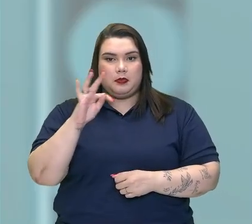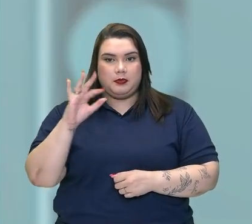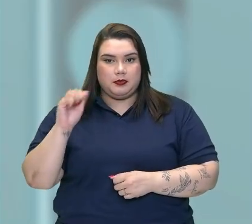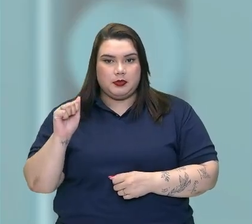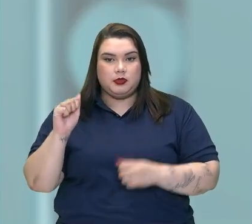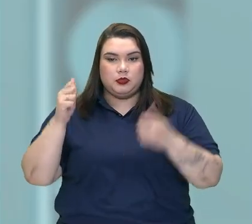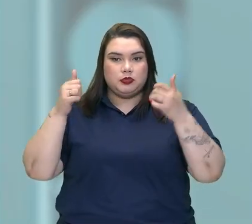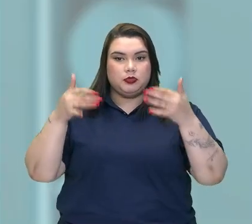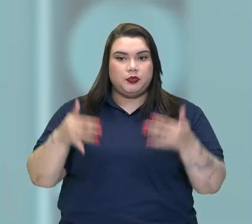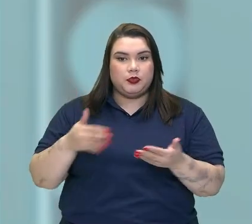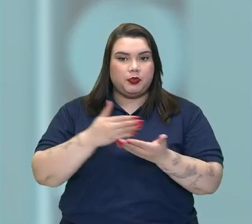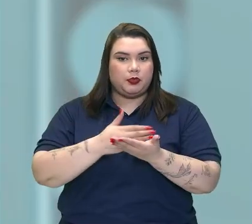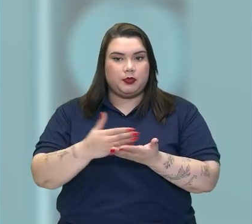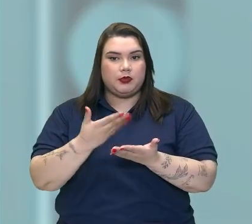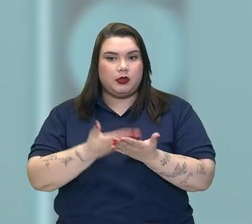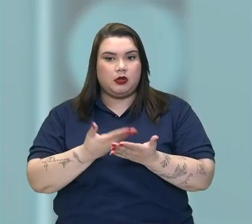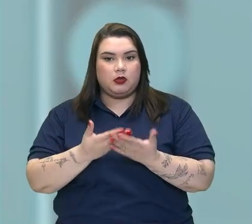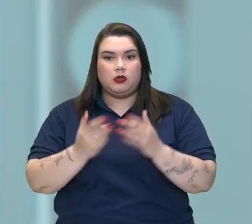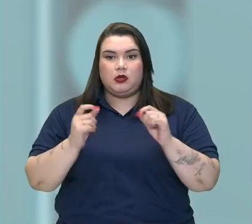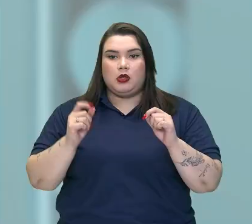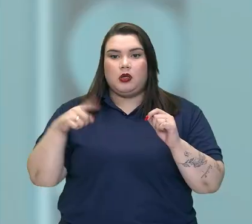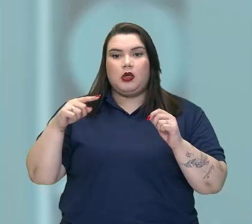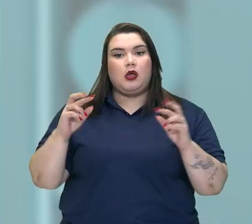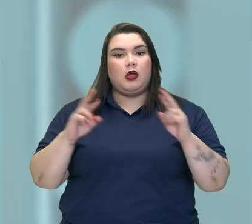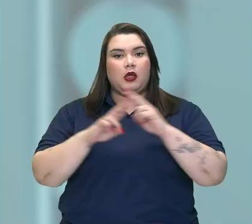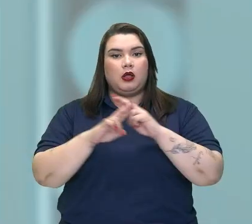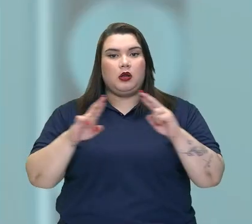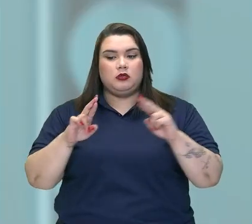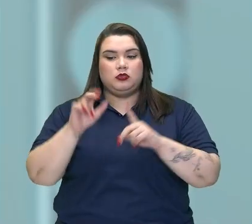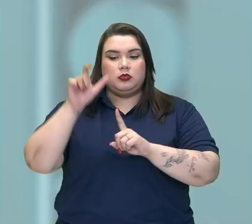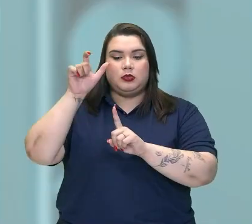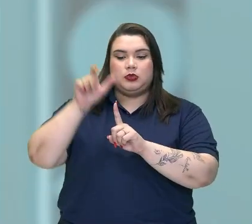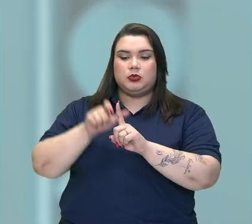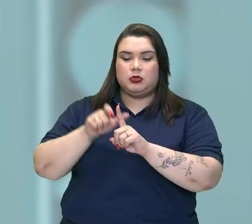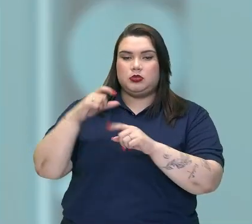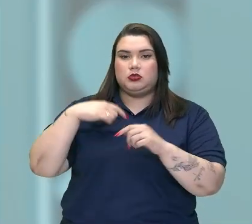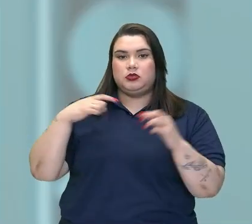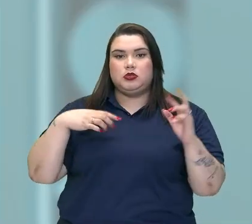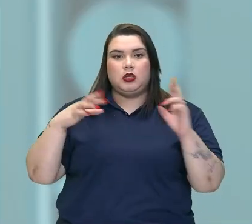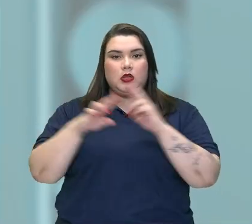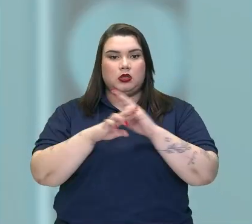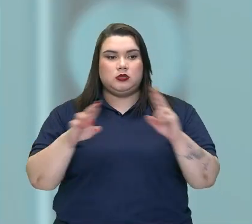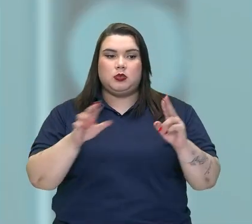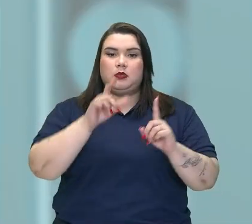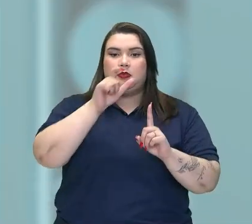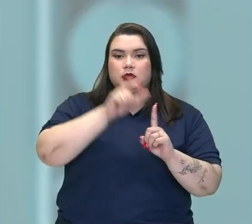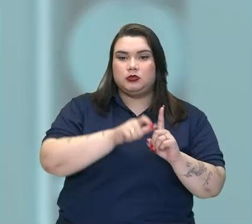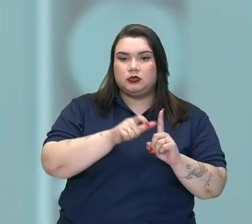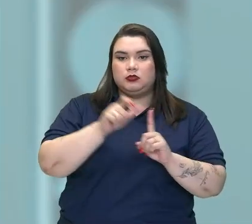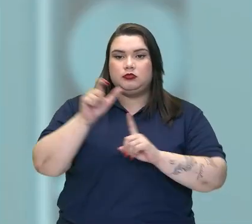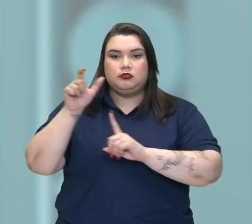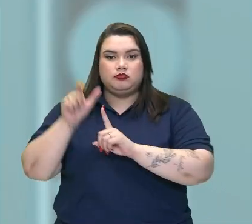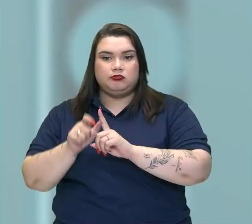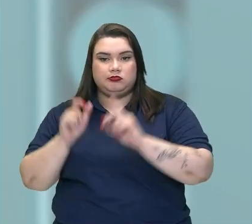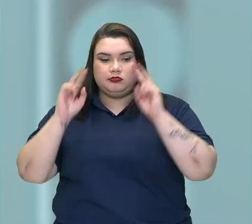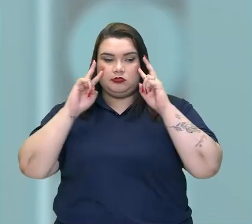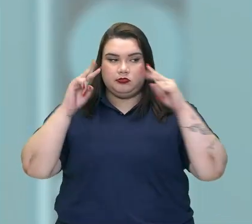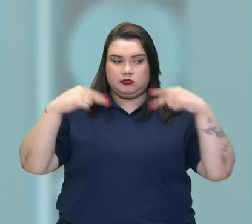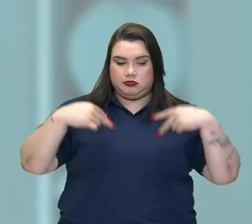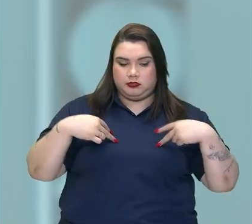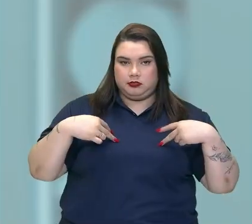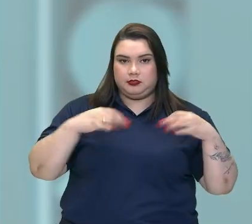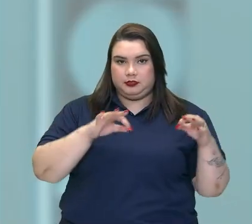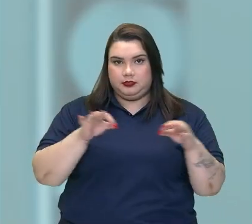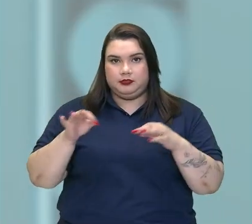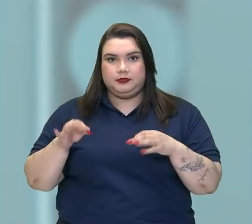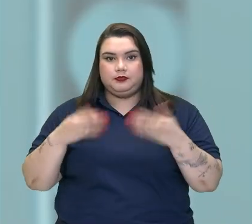início da aula, não é? É essa relação do personagem com o personagem. Ele conversa consigo mesmo,